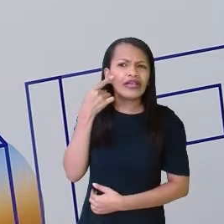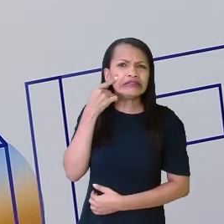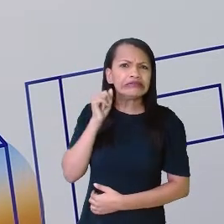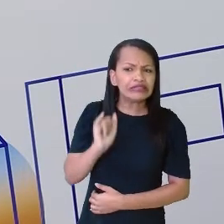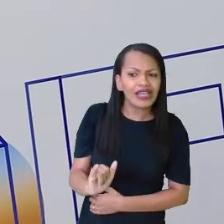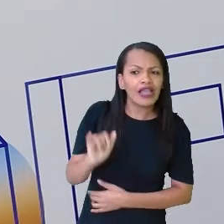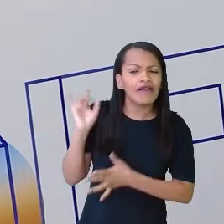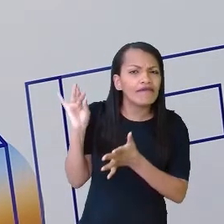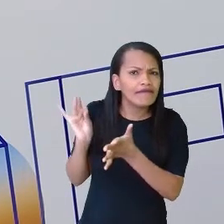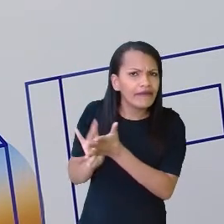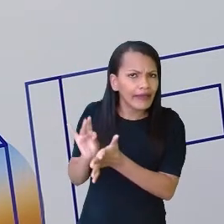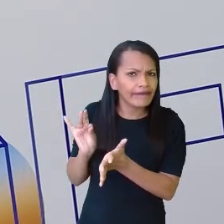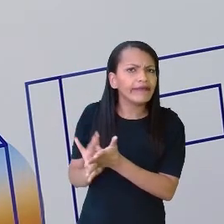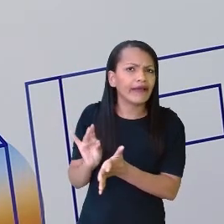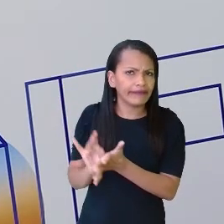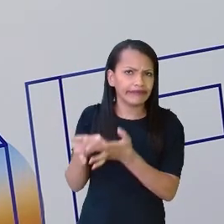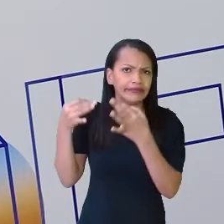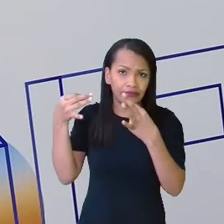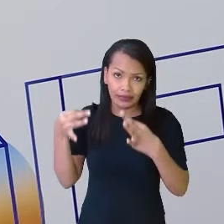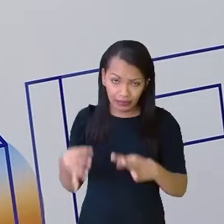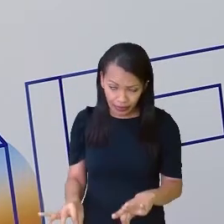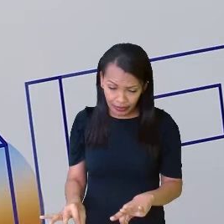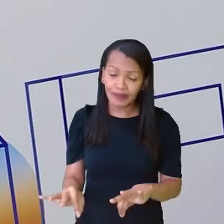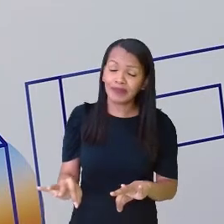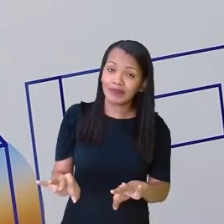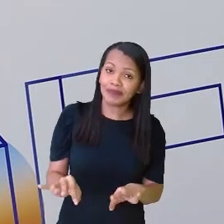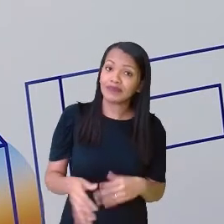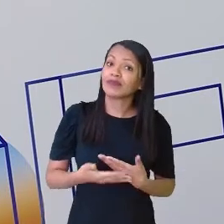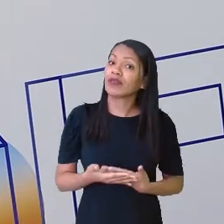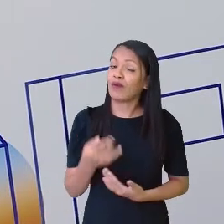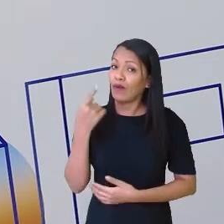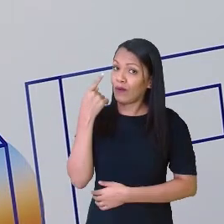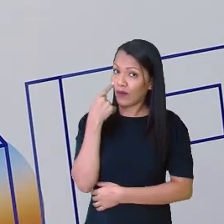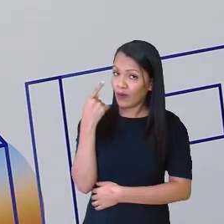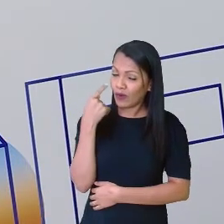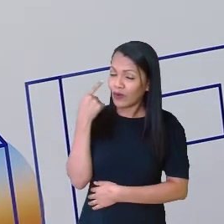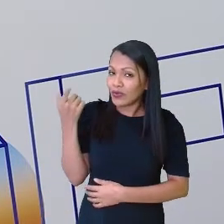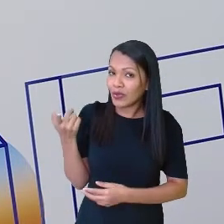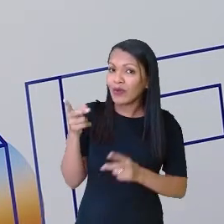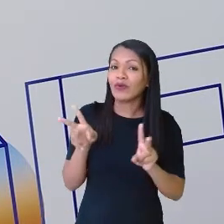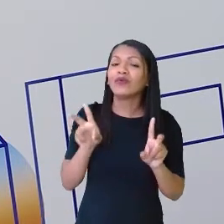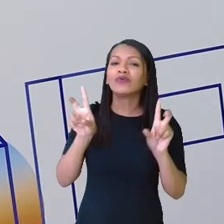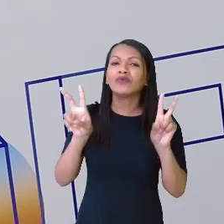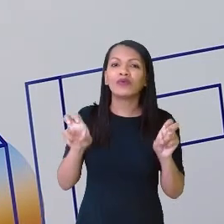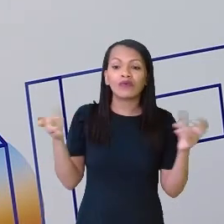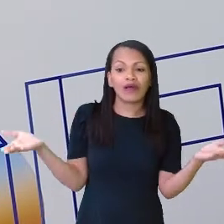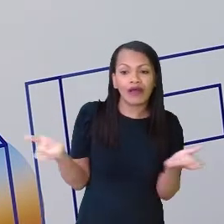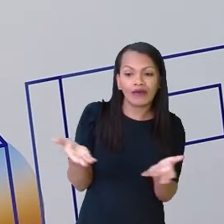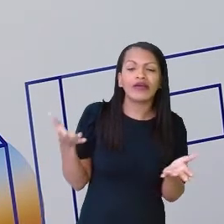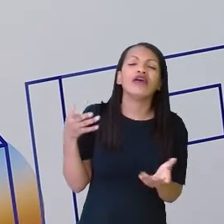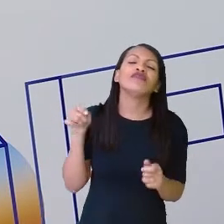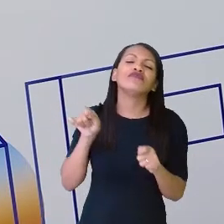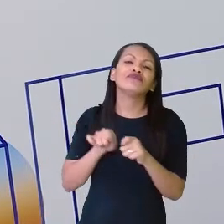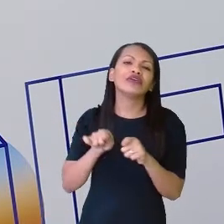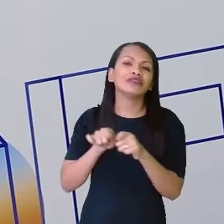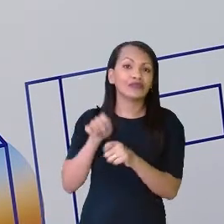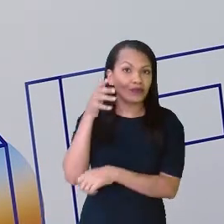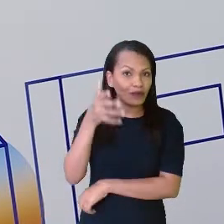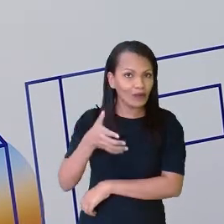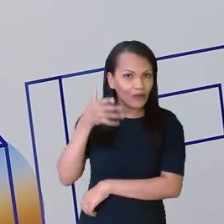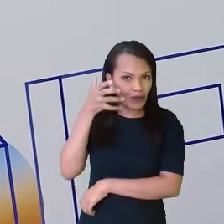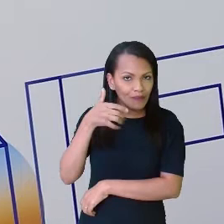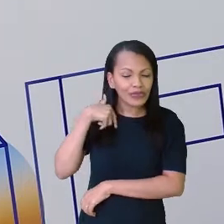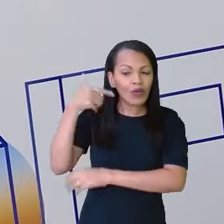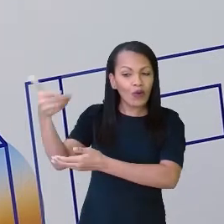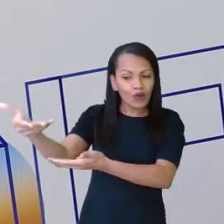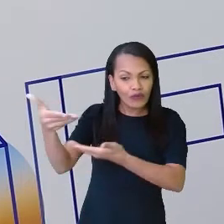aquilo realmente foi uma verdade, não é? Olha, e sobre isso, a gente fez até uma música. E eu tenho um